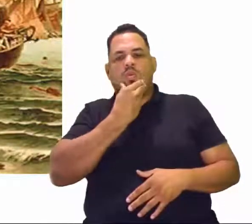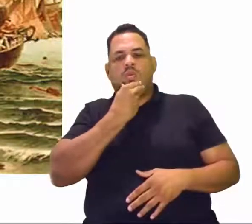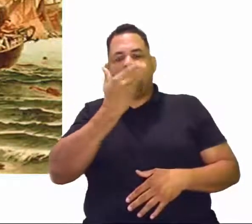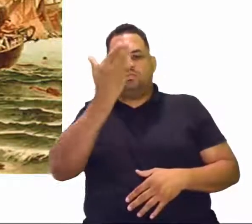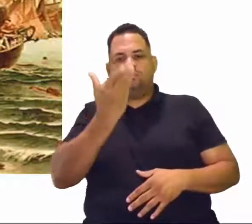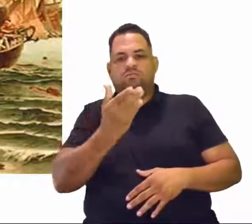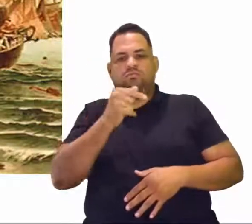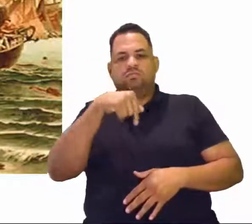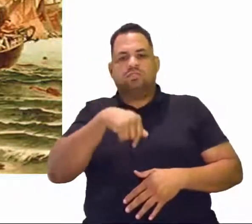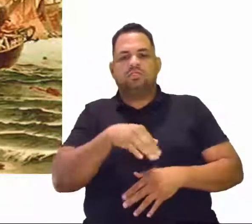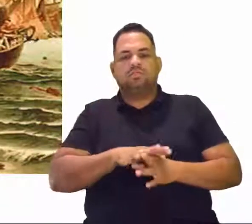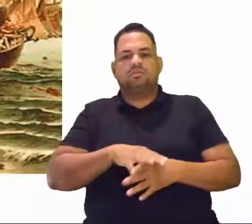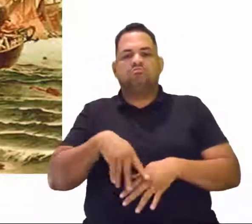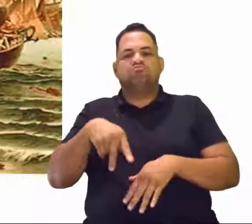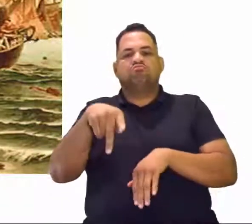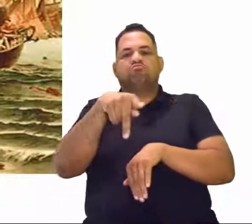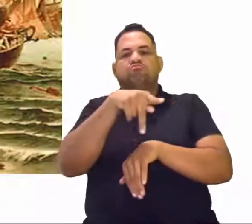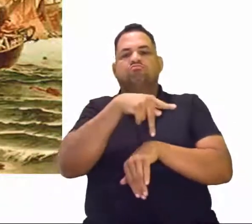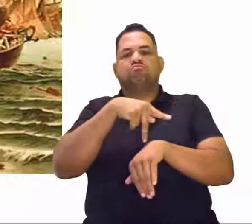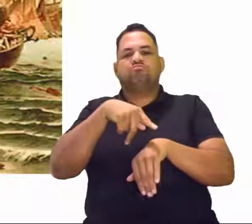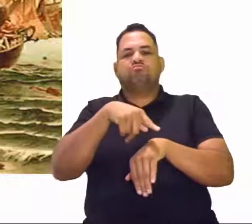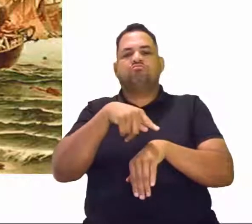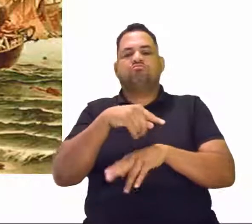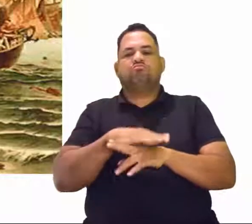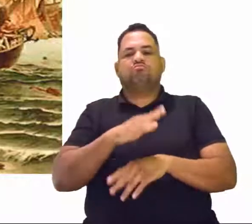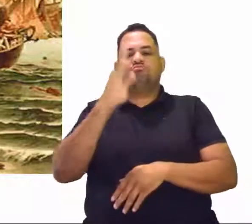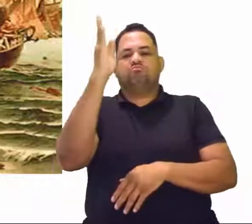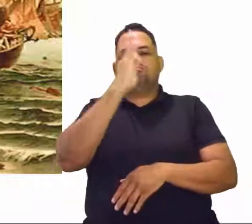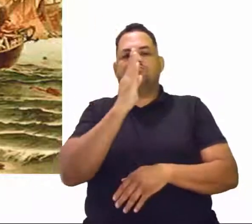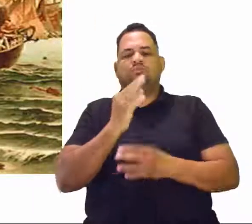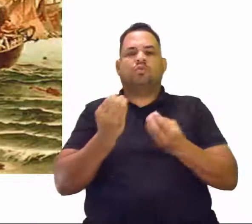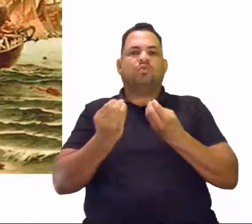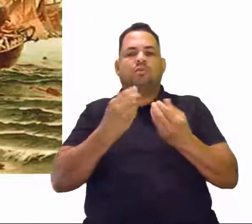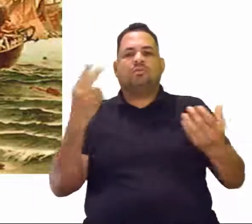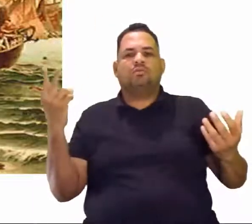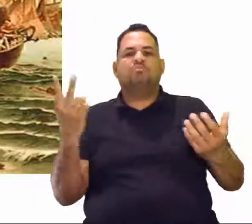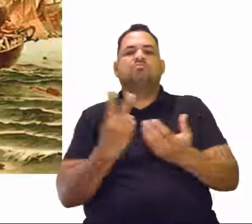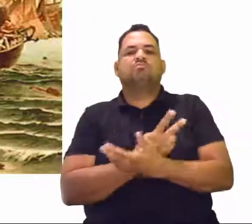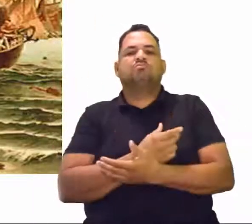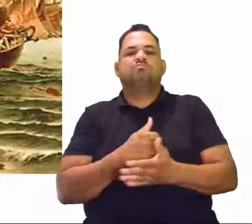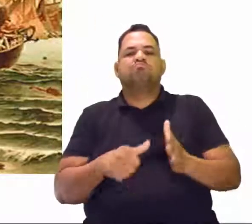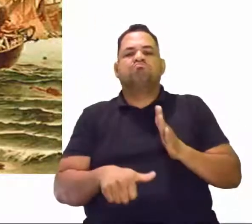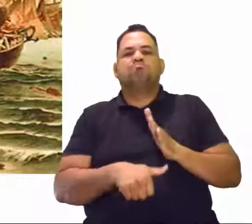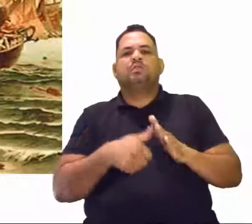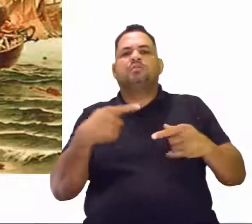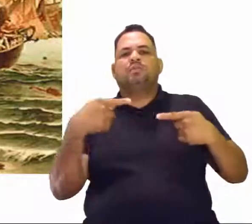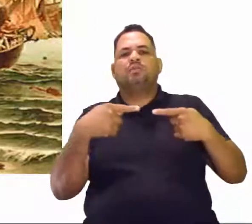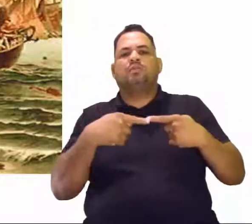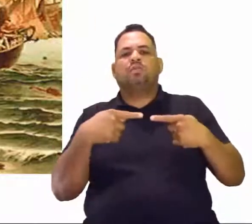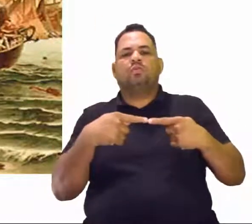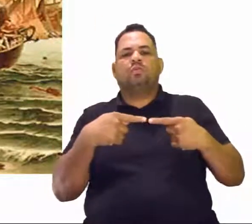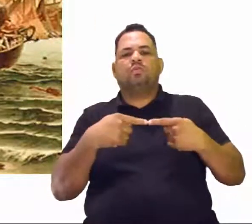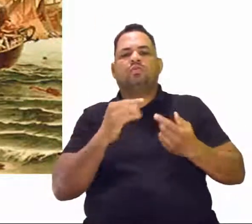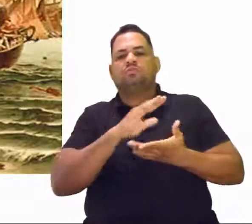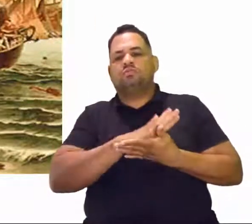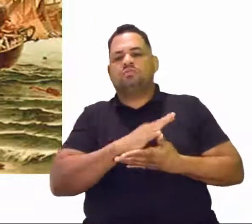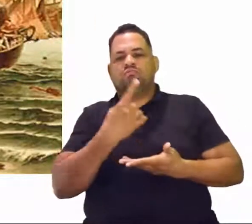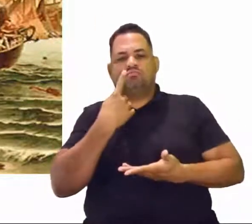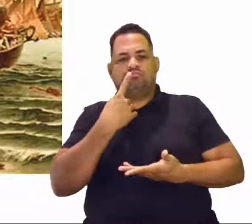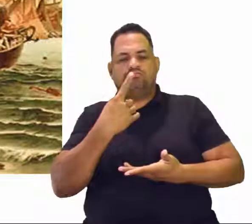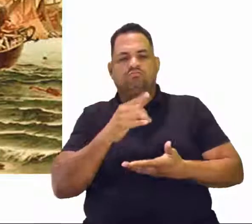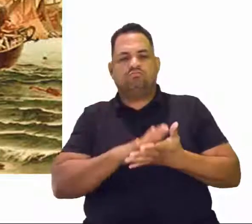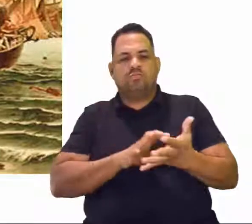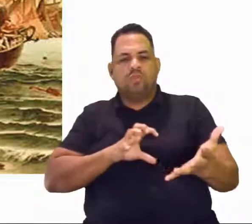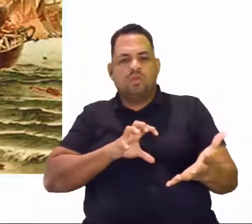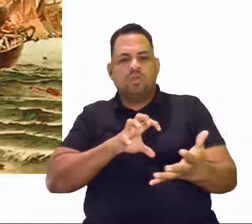na no nosso país né como que foi isso esse primeiro contato intencional